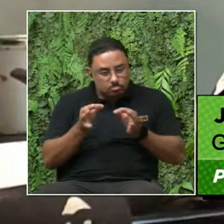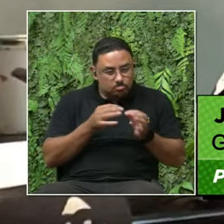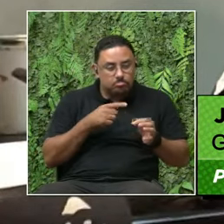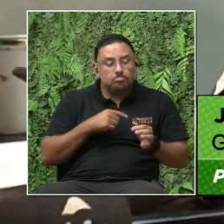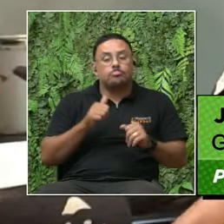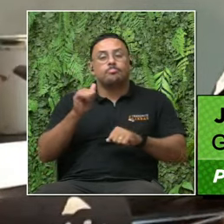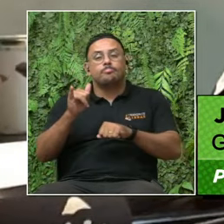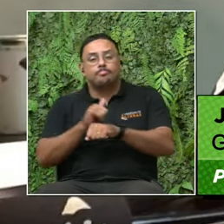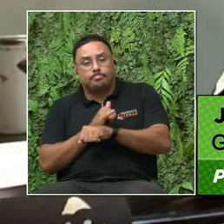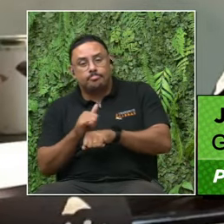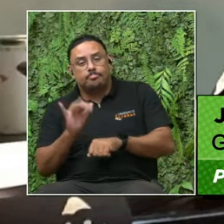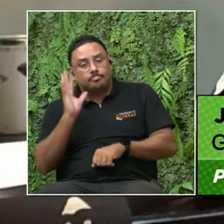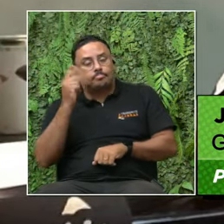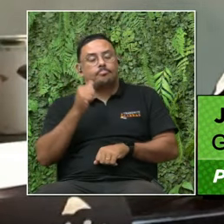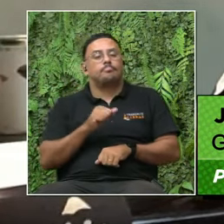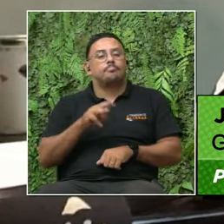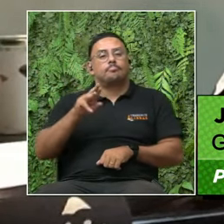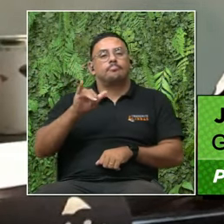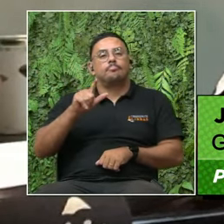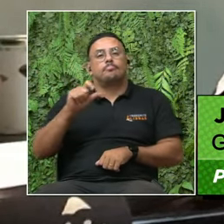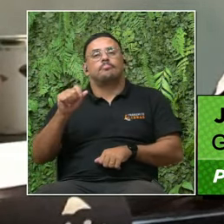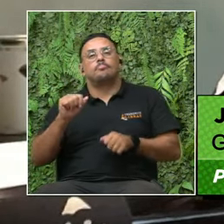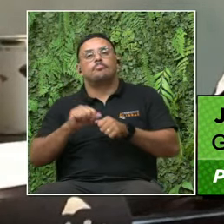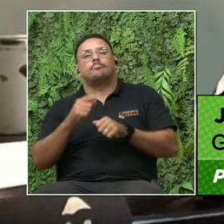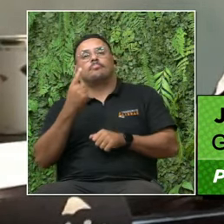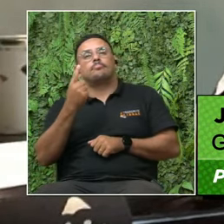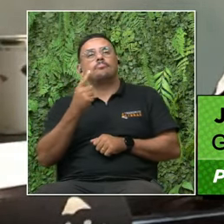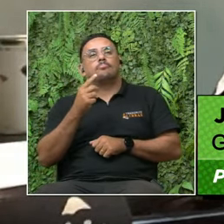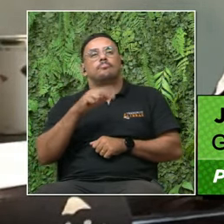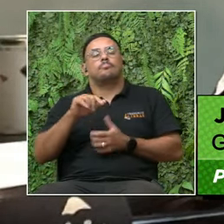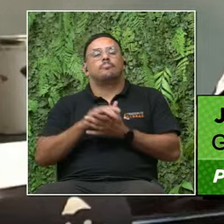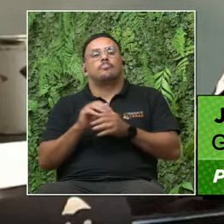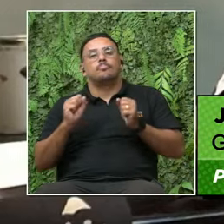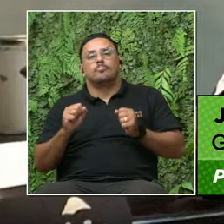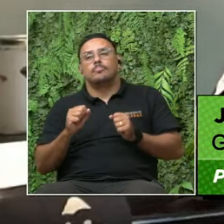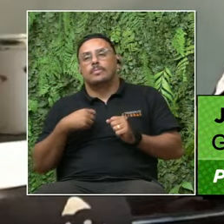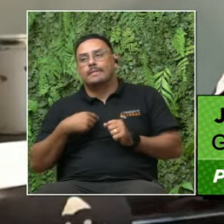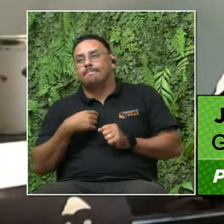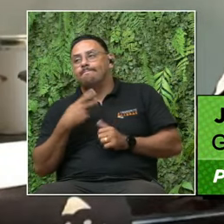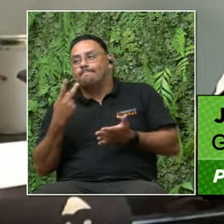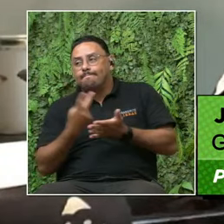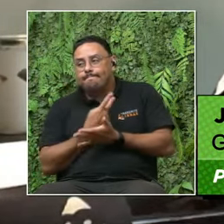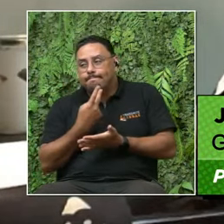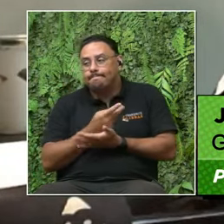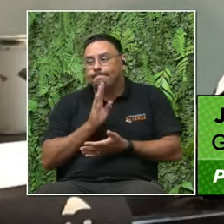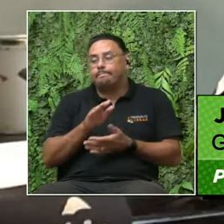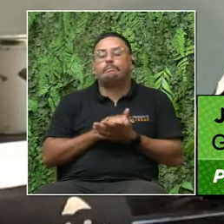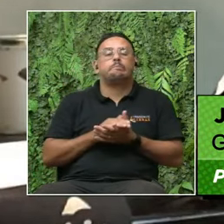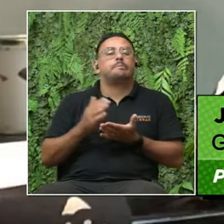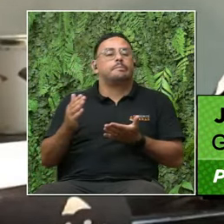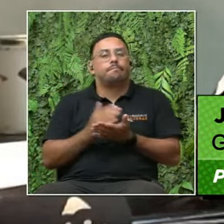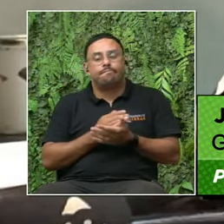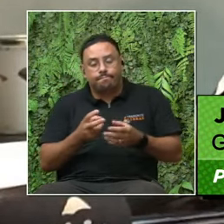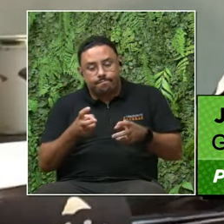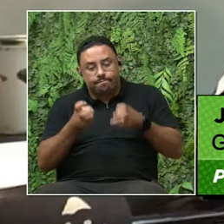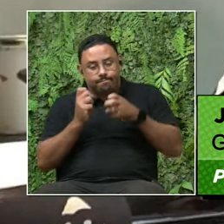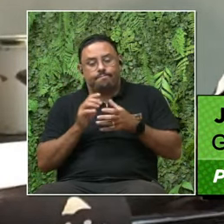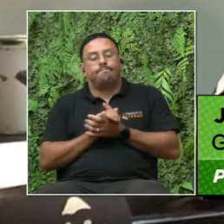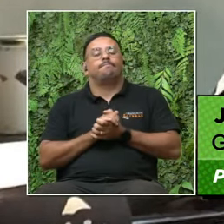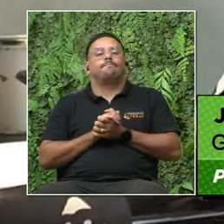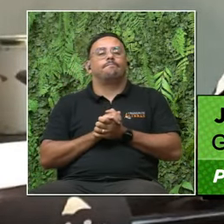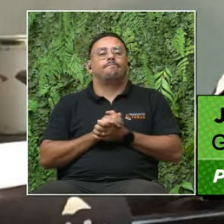bo Eu acho que o o milito fez uma coisa que assim posso até estar enganado mas e e pouca gente vai